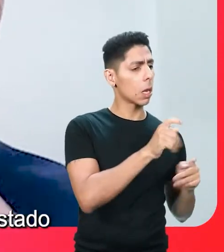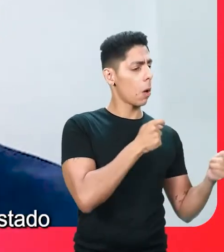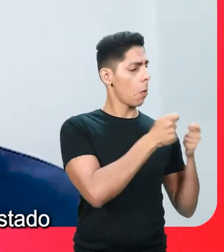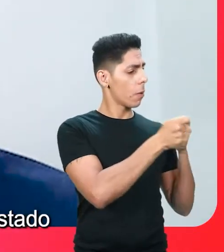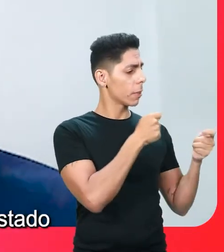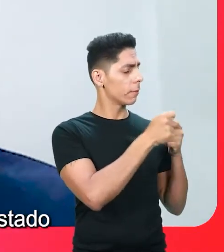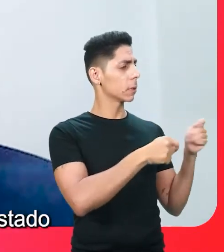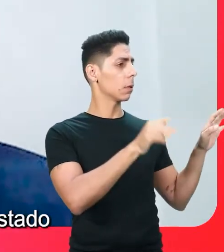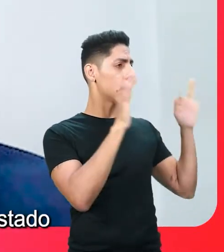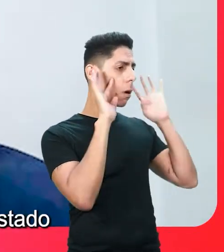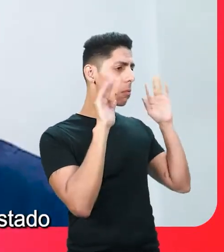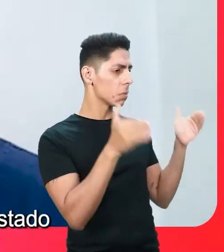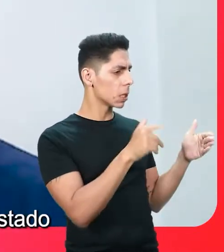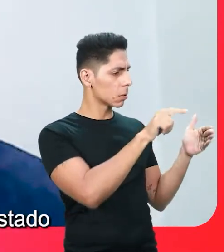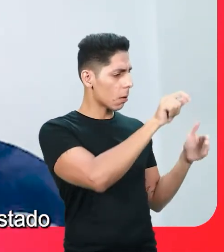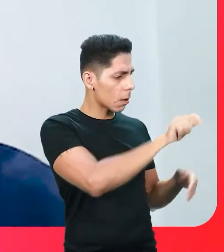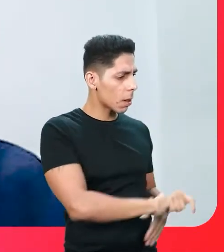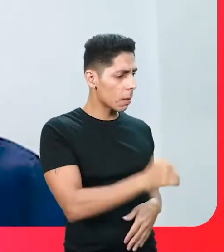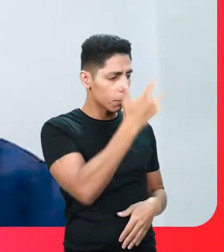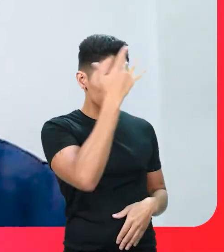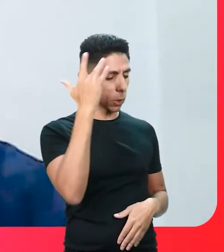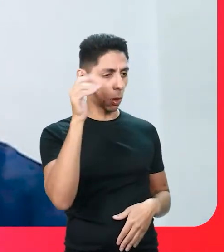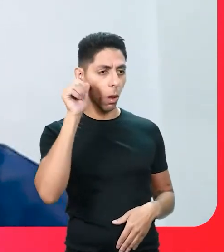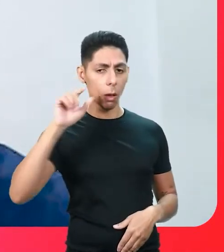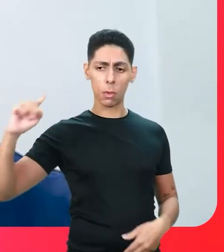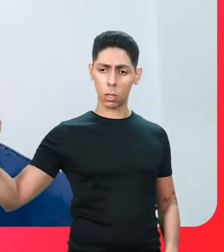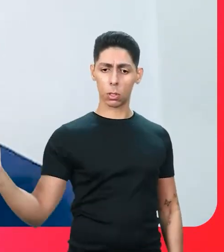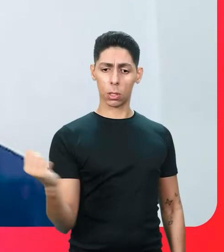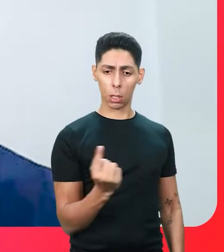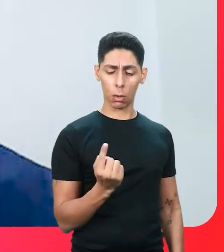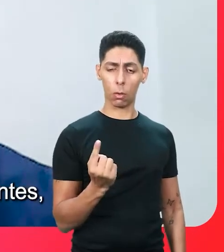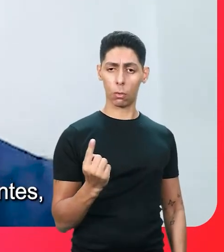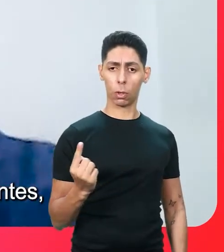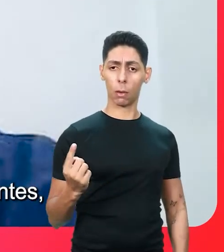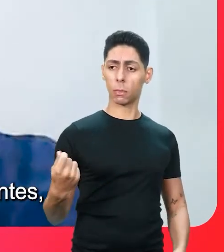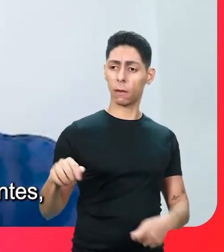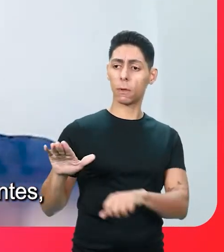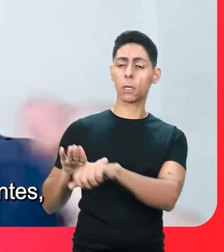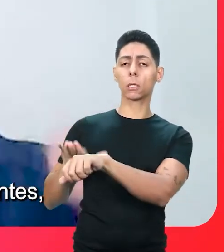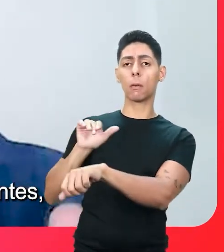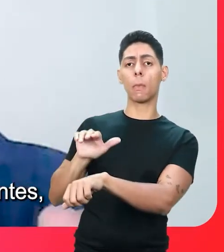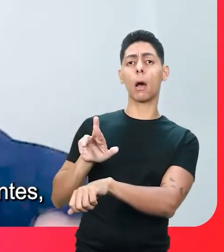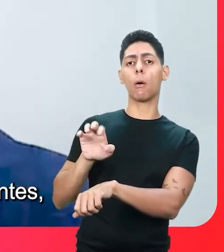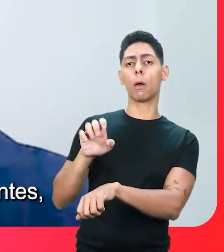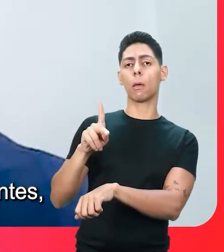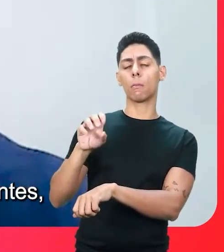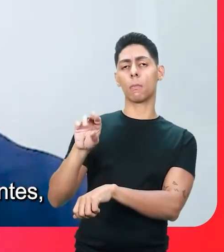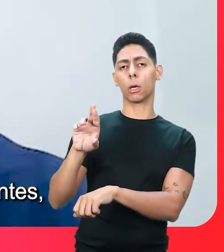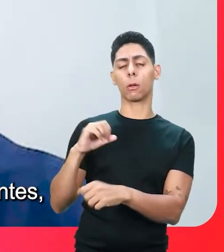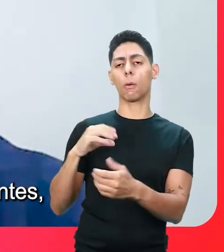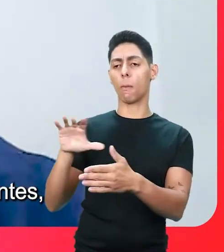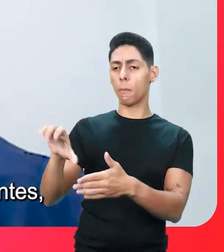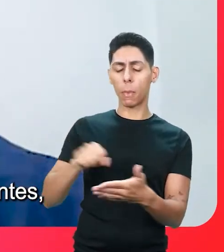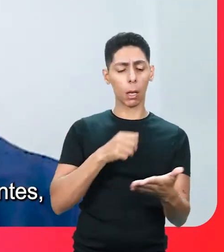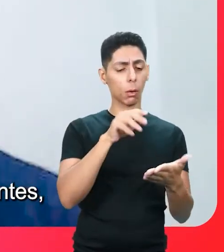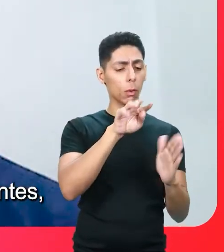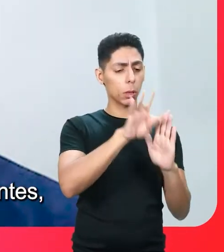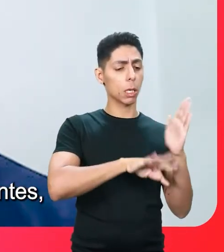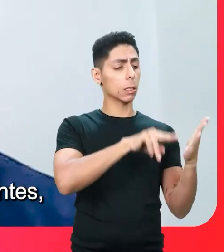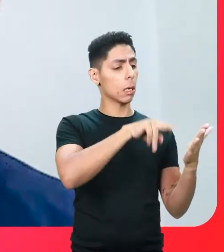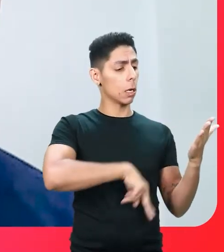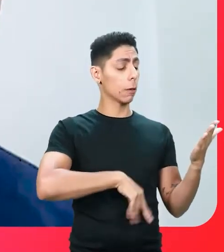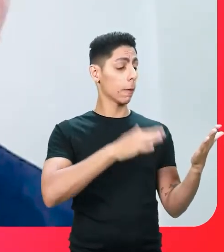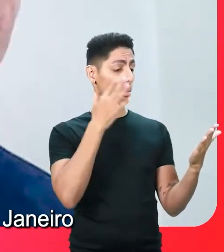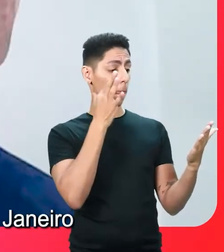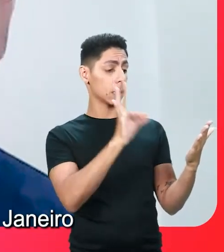que me concentrar no entrevistado. Terminou a entrevista, tinha que chamar o repórter, eu pego o texto e leio. E atenção, ouvintes da CBN,